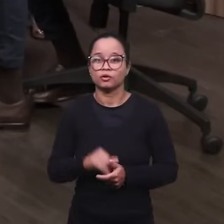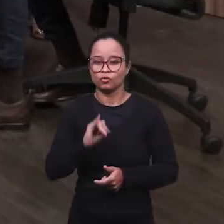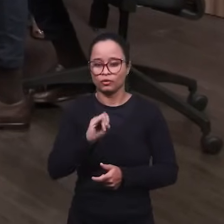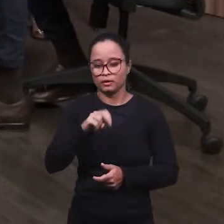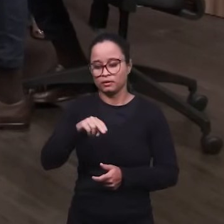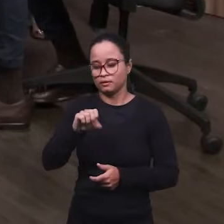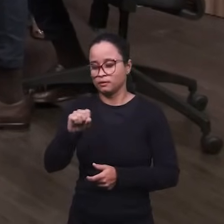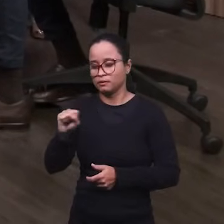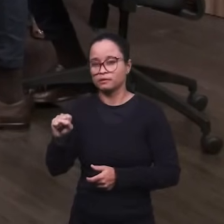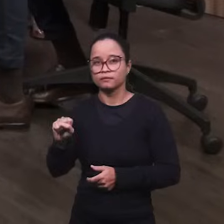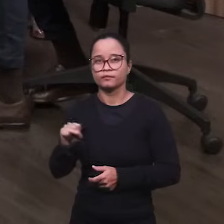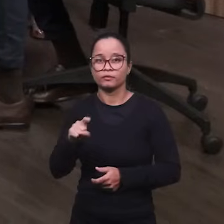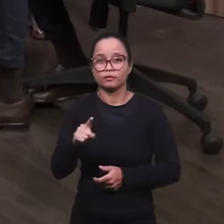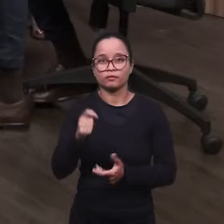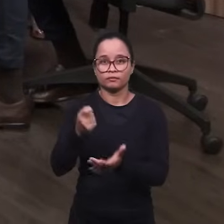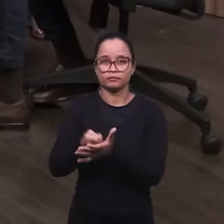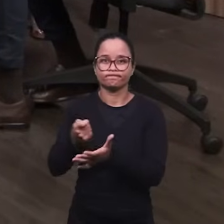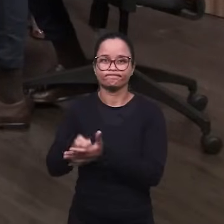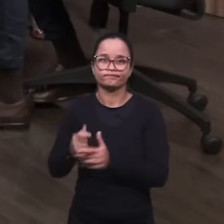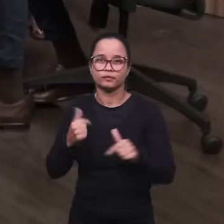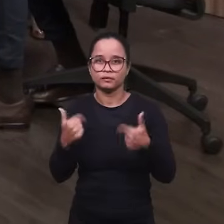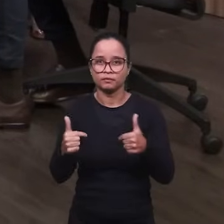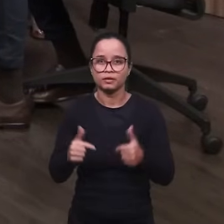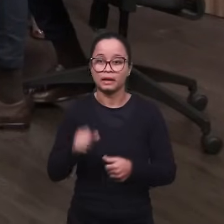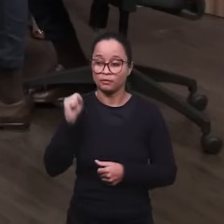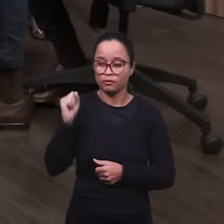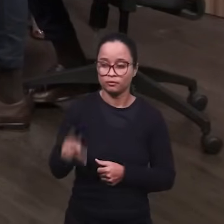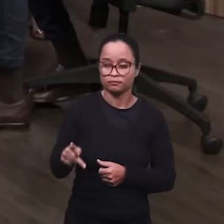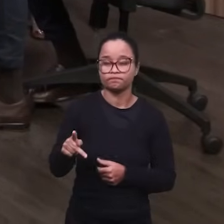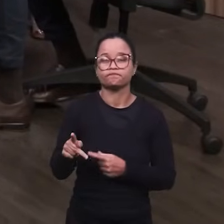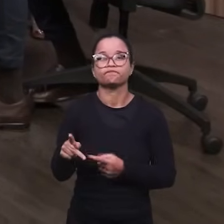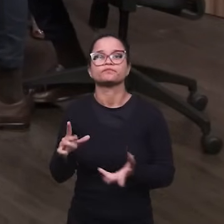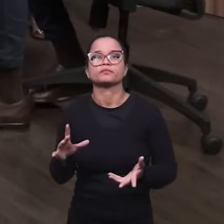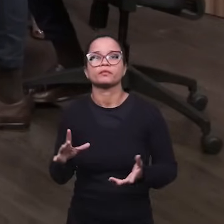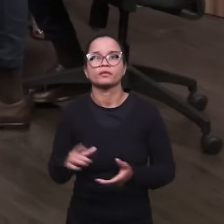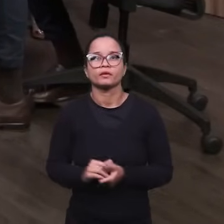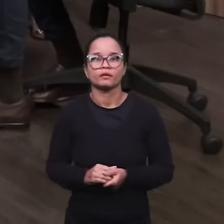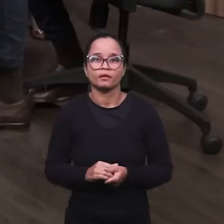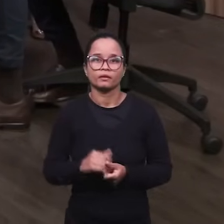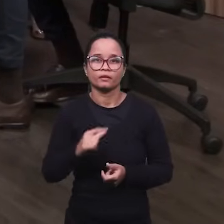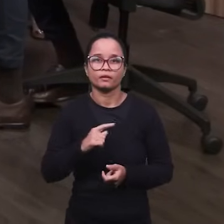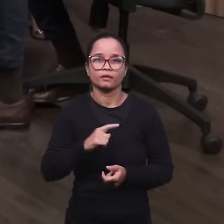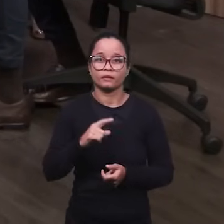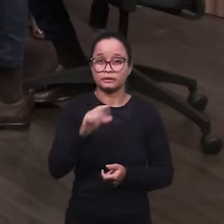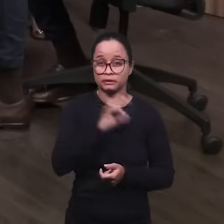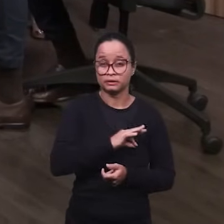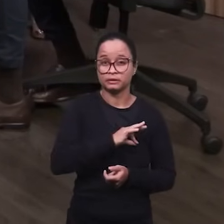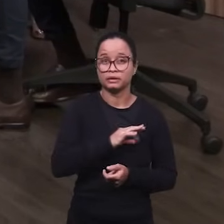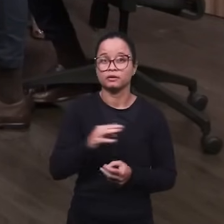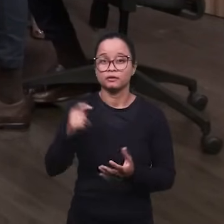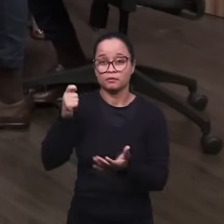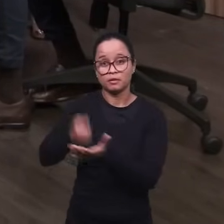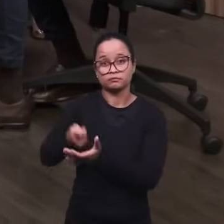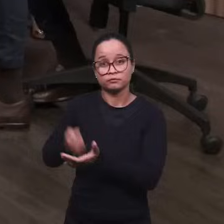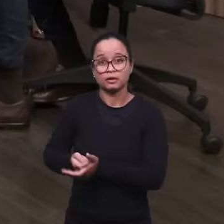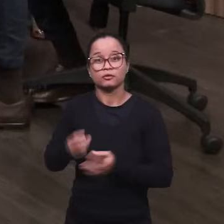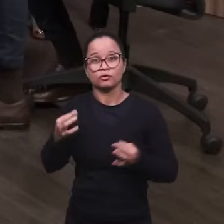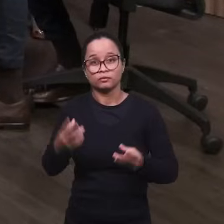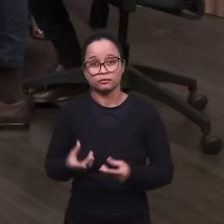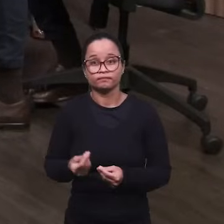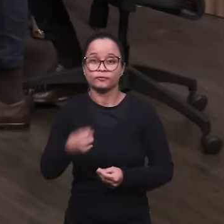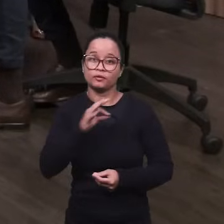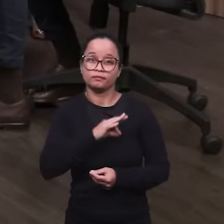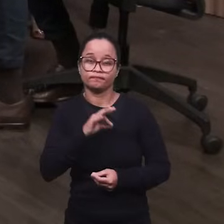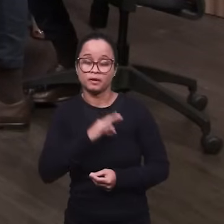No INSS, você só contribui quando trabalha. Aposentou ou está recebendo pensão, você não contribui em cima daquilo que você